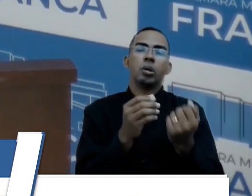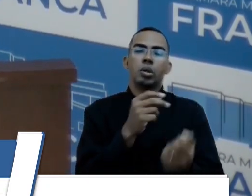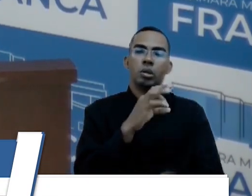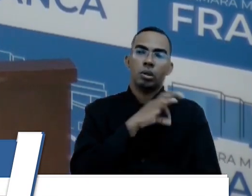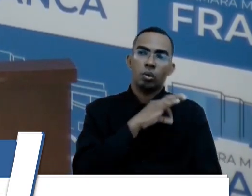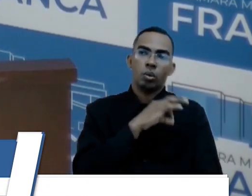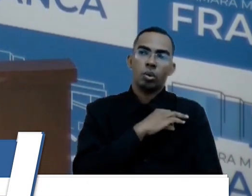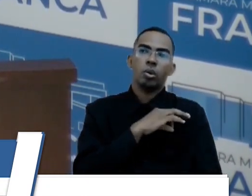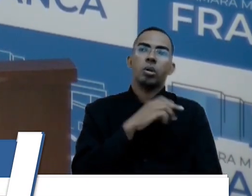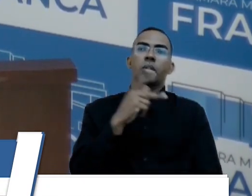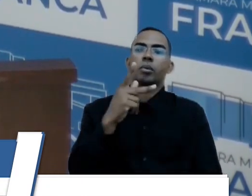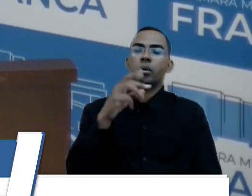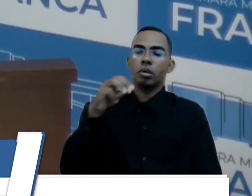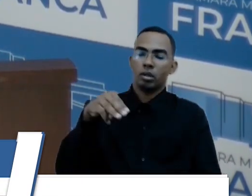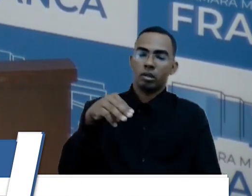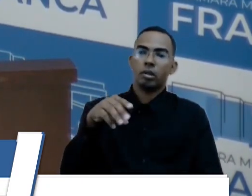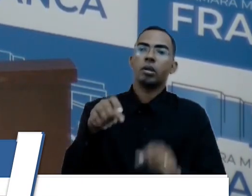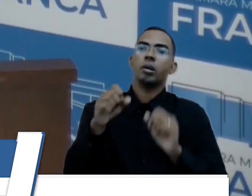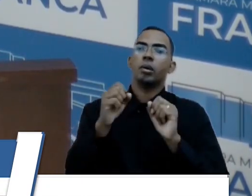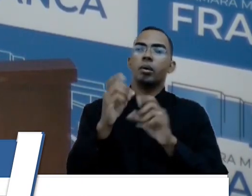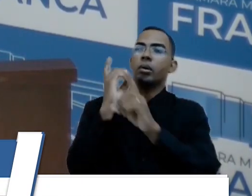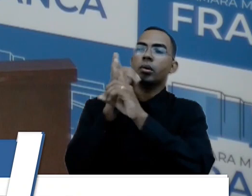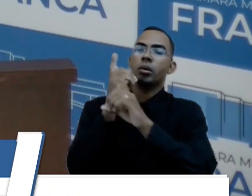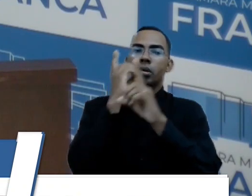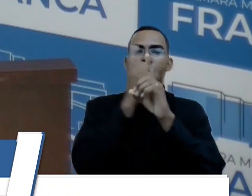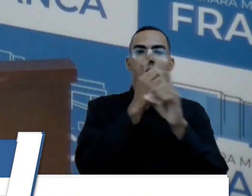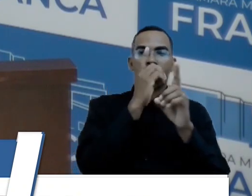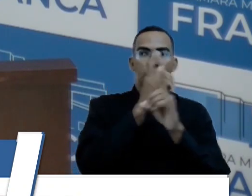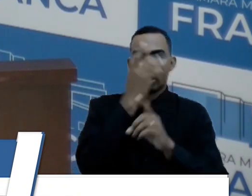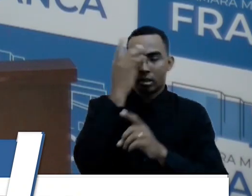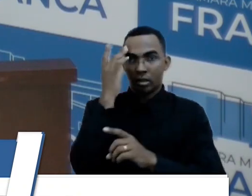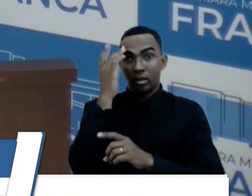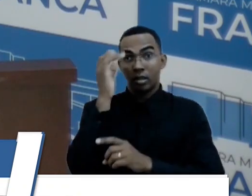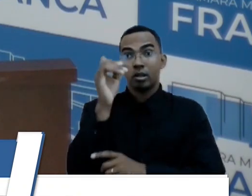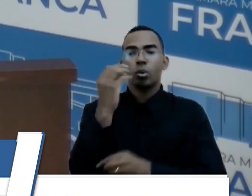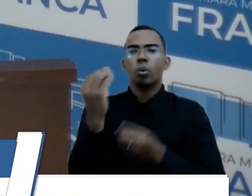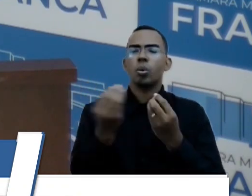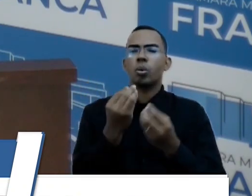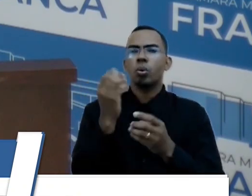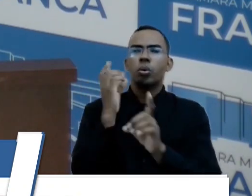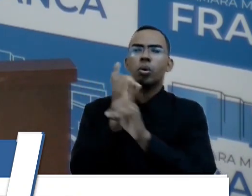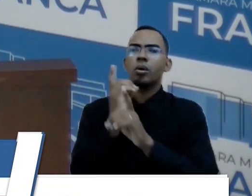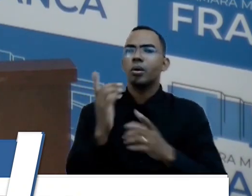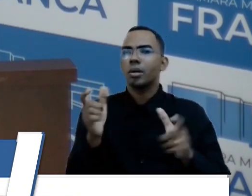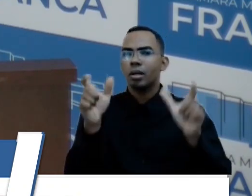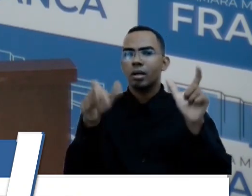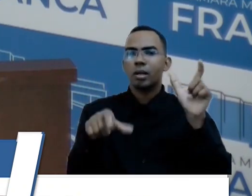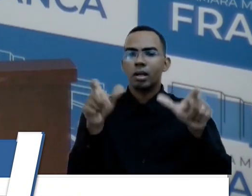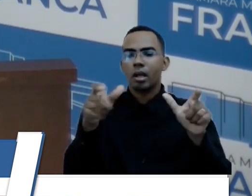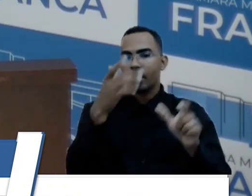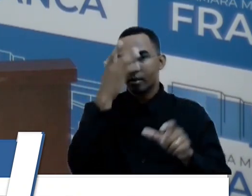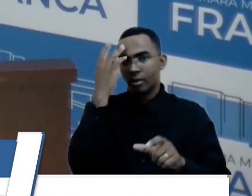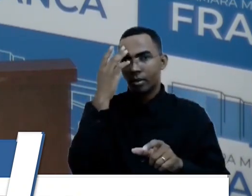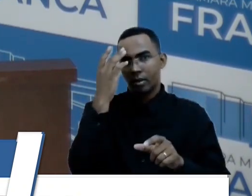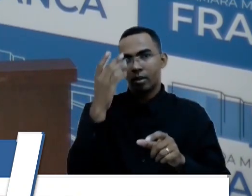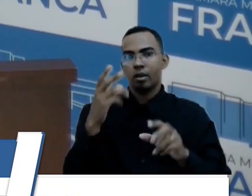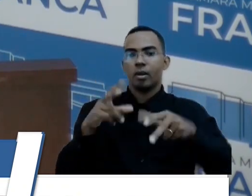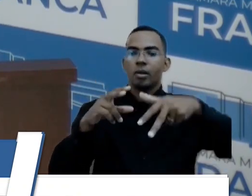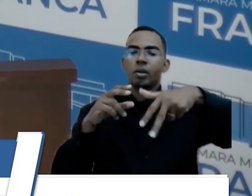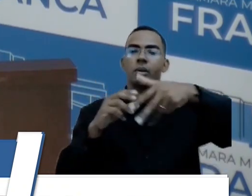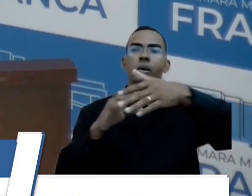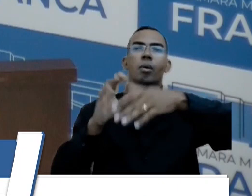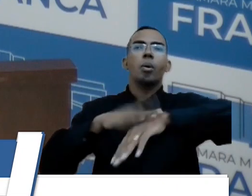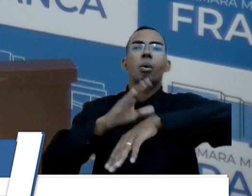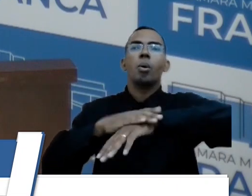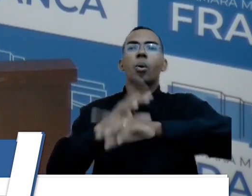e poder identificar essas pessoas. E como que você vai identificar essas pessoas? Fazendo uma abordagem, não existe outro